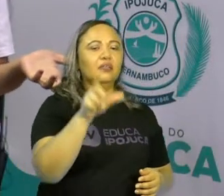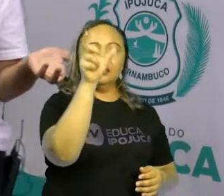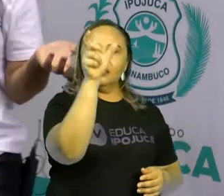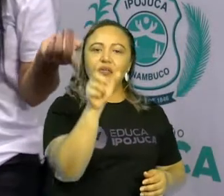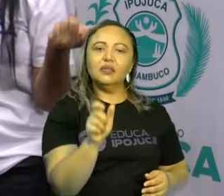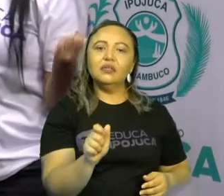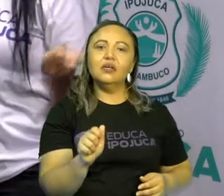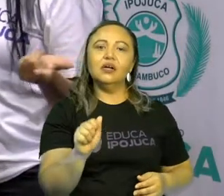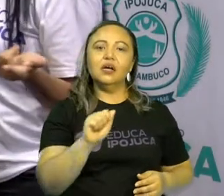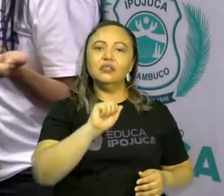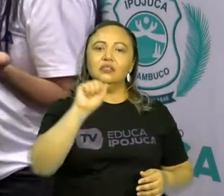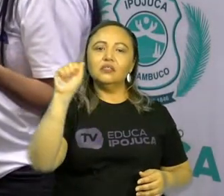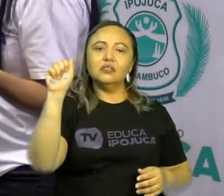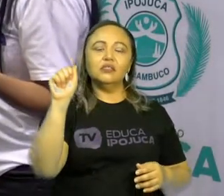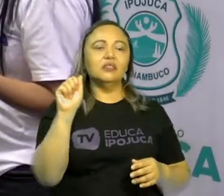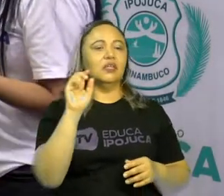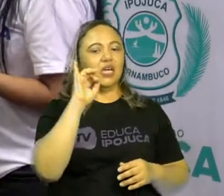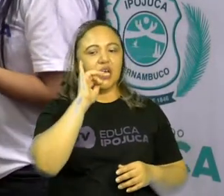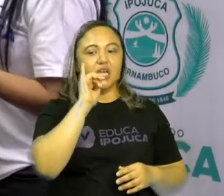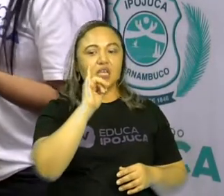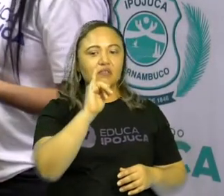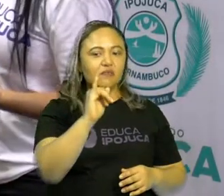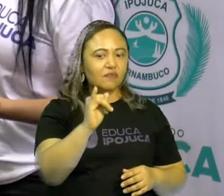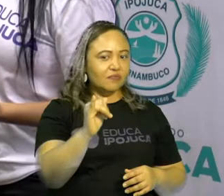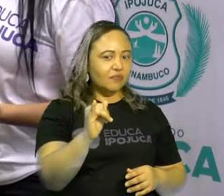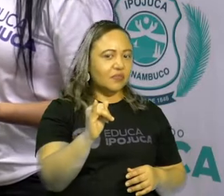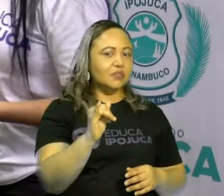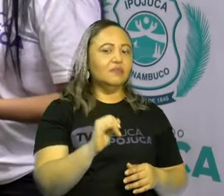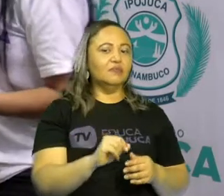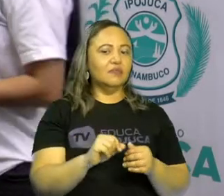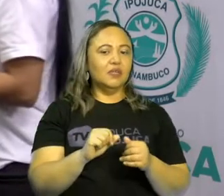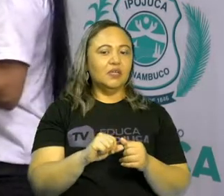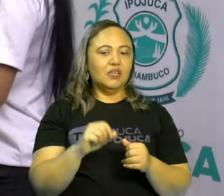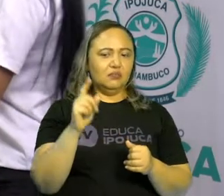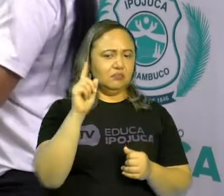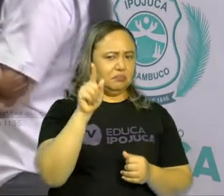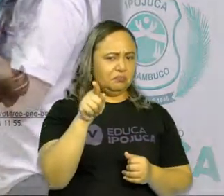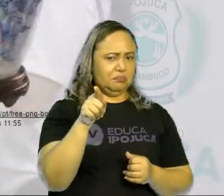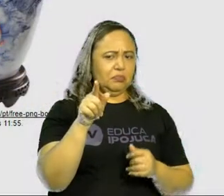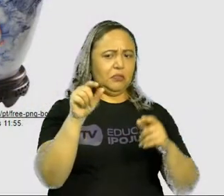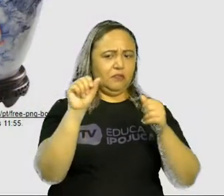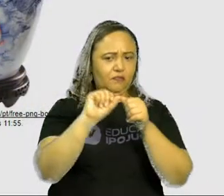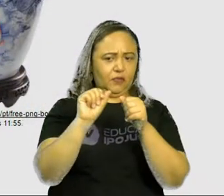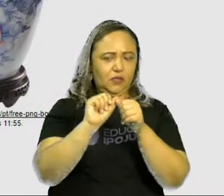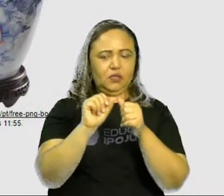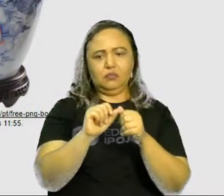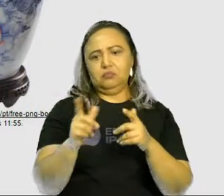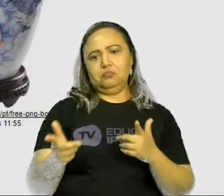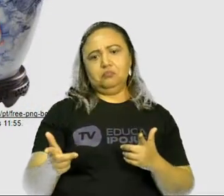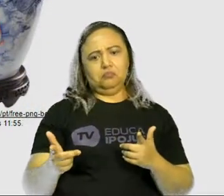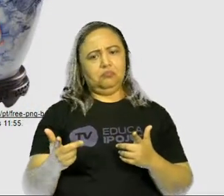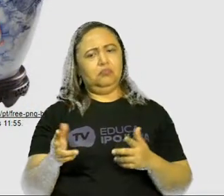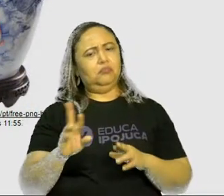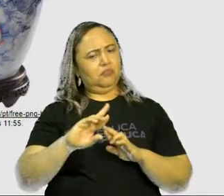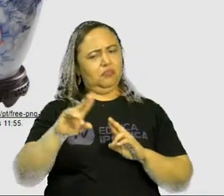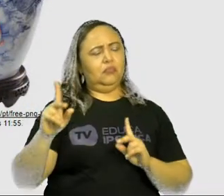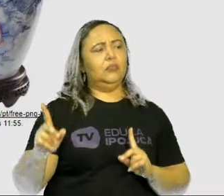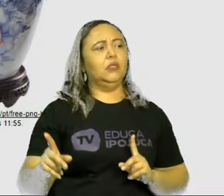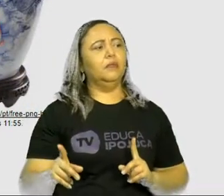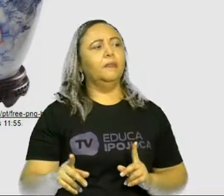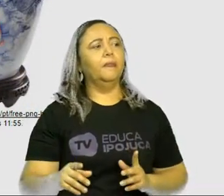que na fotografia vamos lá a cerâmica Assis feita a partir de